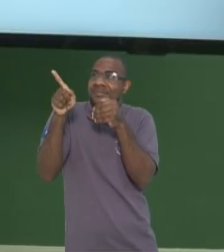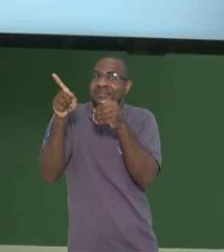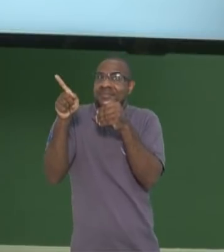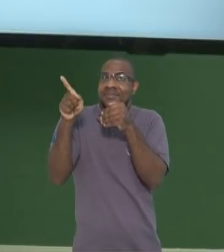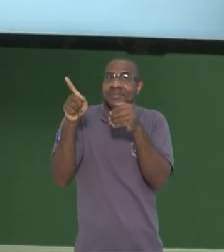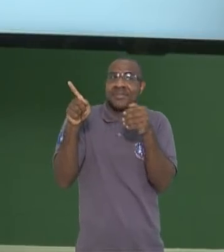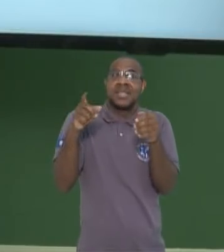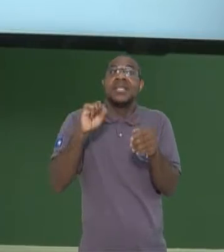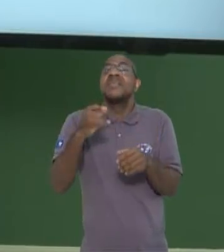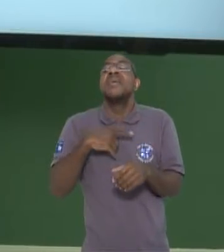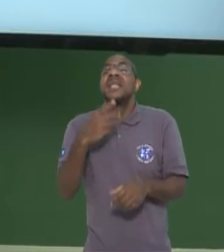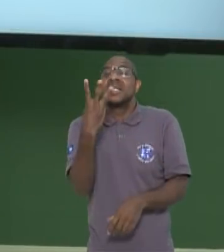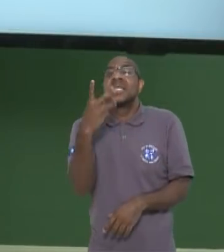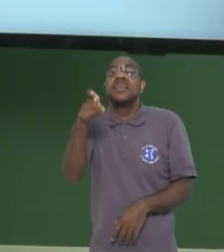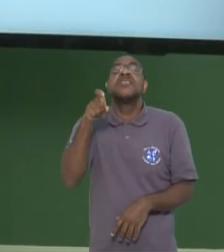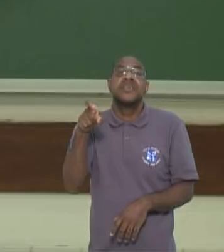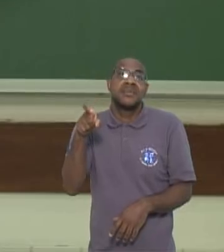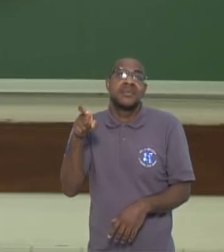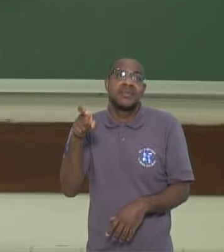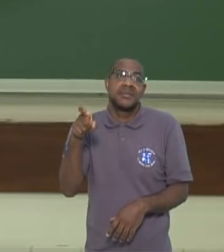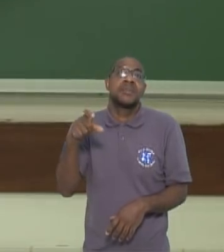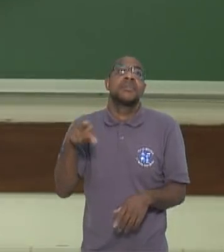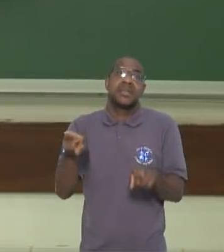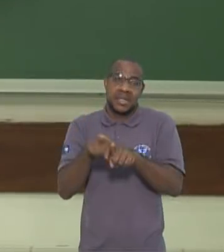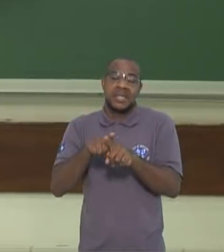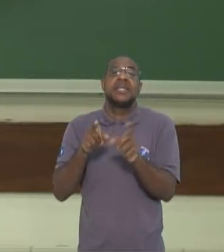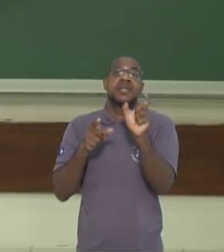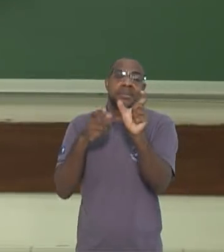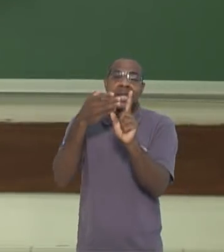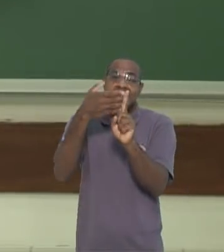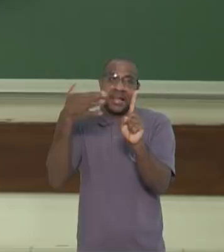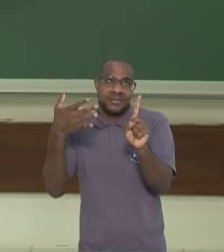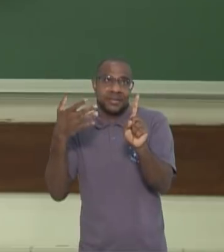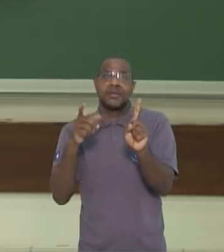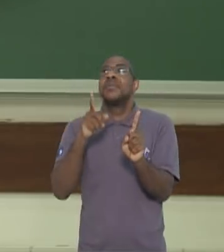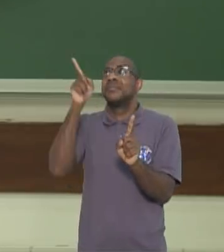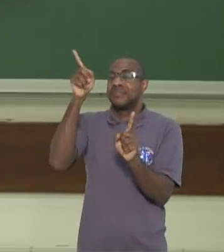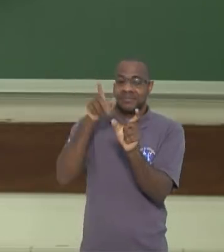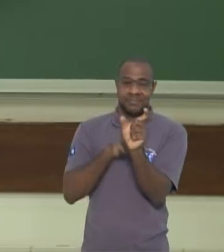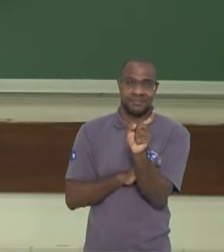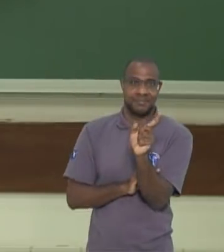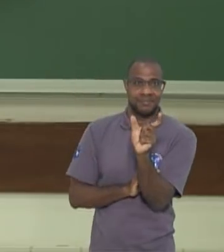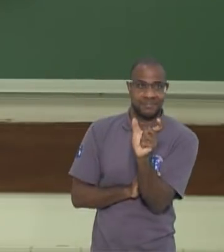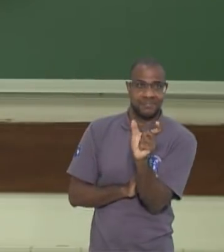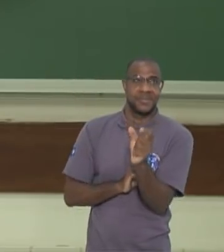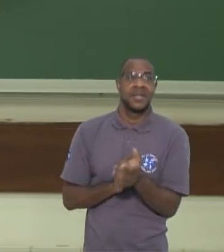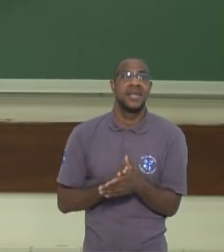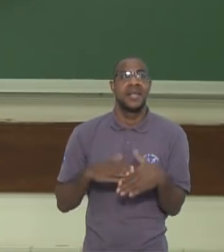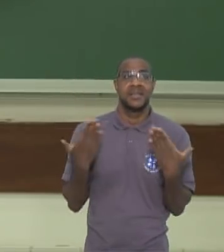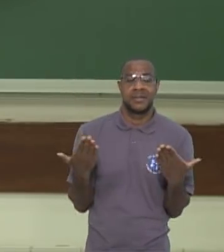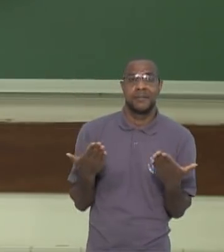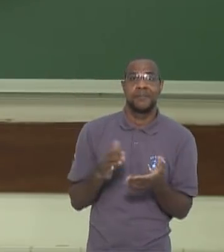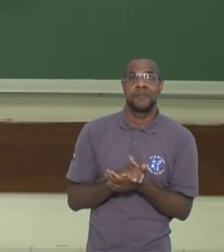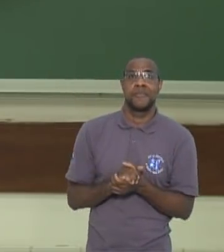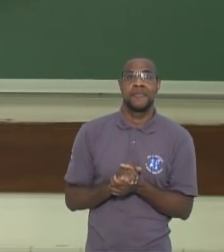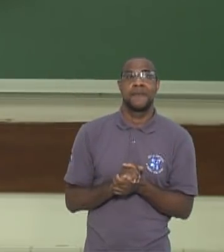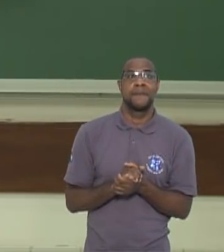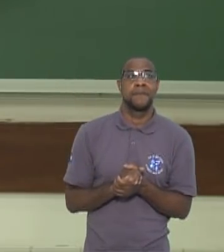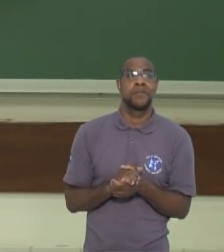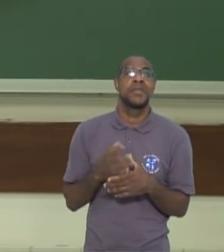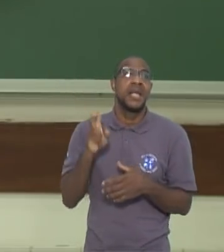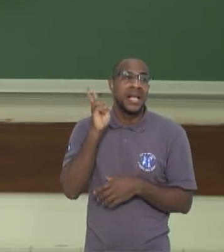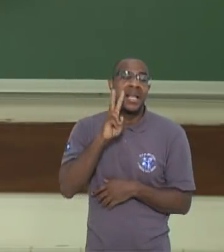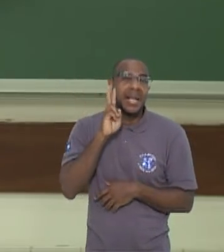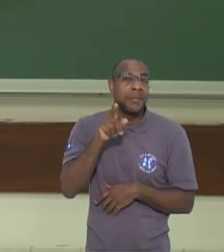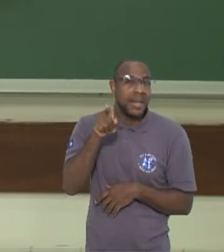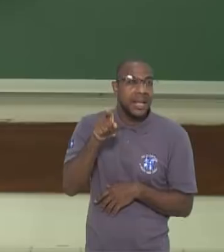ele teria 2 corpúsculos de Barr. Então, únicos casos em que a gente tem homens com corpúsculo de Barr é quando eles têm a síndrome de Klinefelter. Tá? E lembre lá